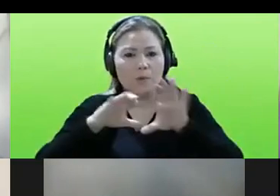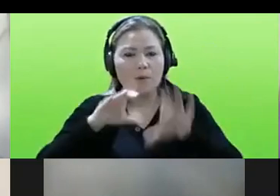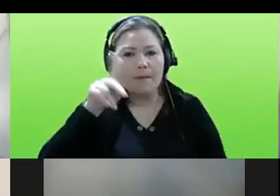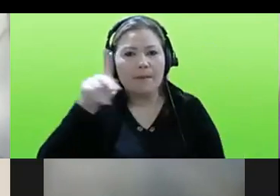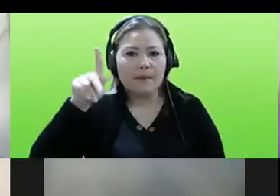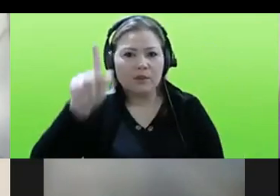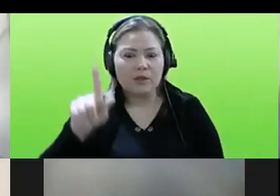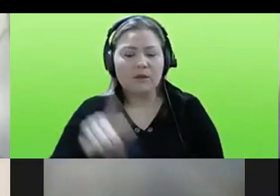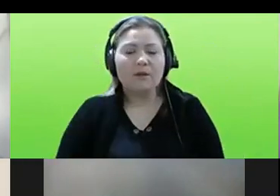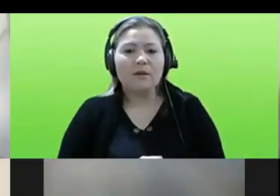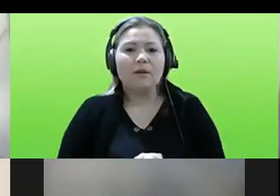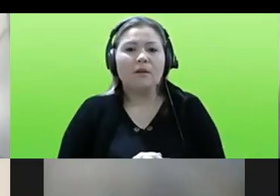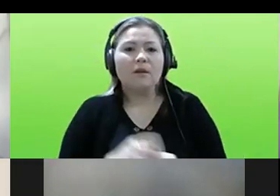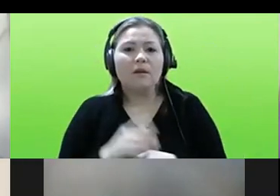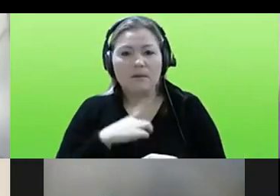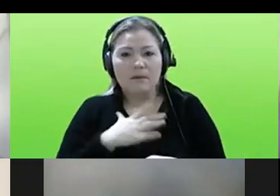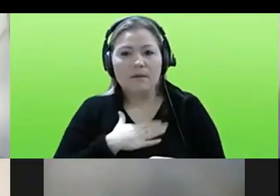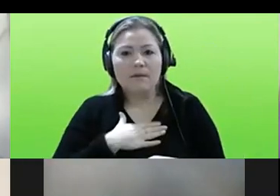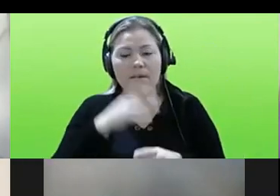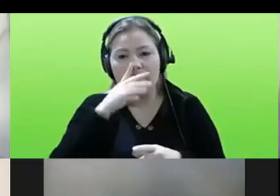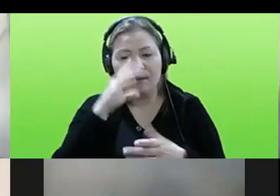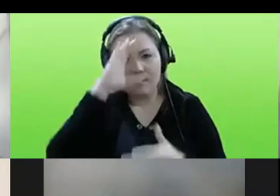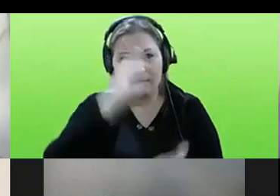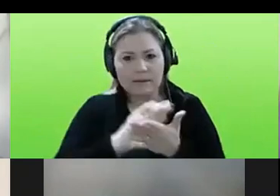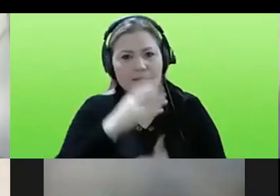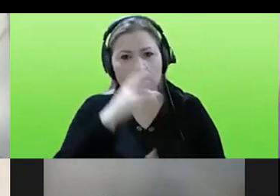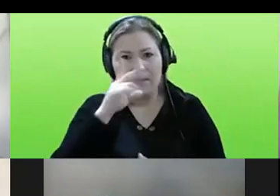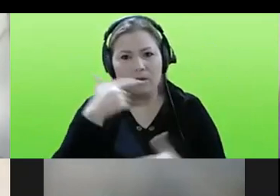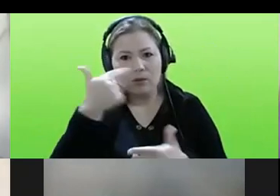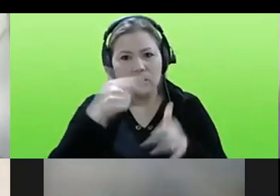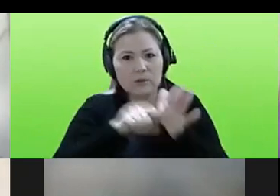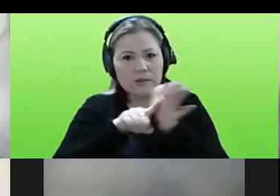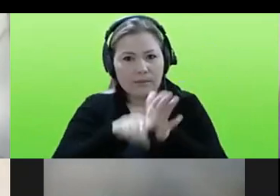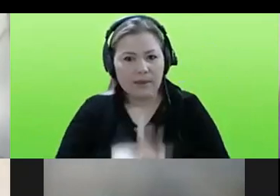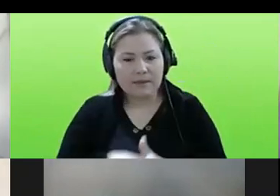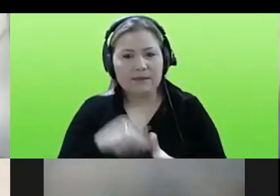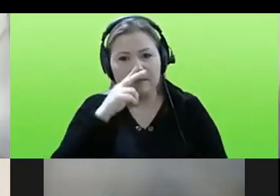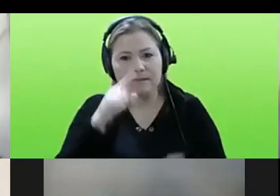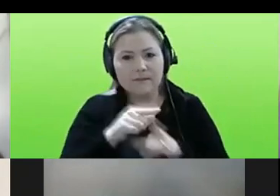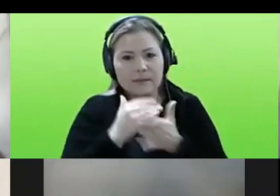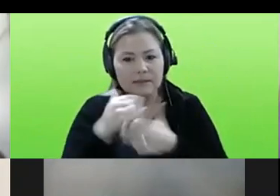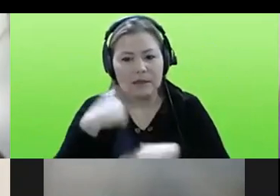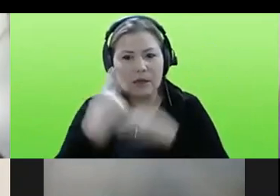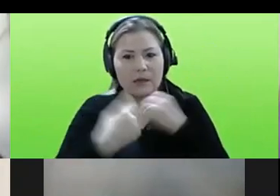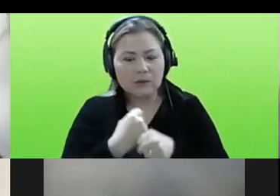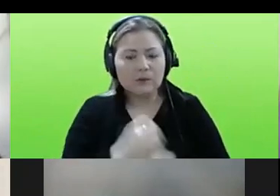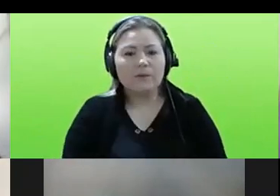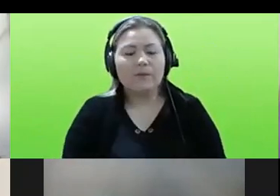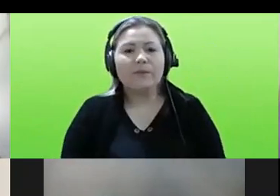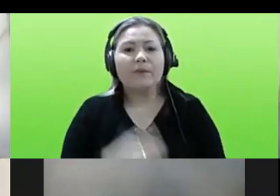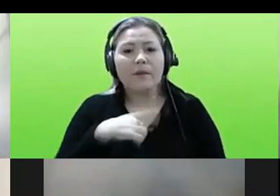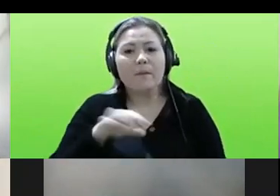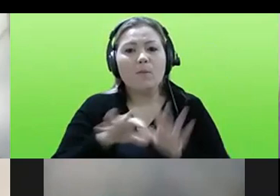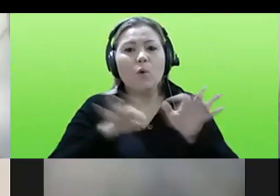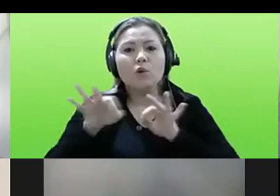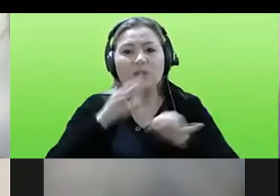PPG-Com. A minha tese de doutorado, eu estou no segundo semestre do doutorado, então iniciei esse ano. E o meu